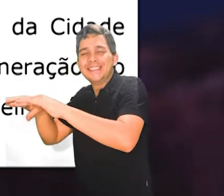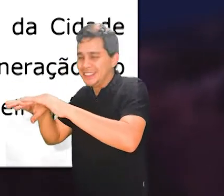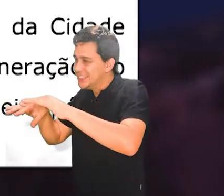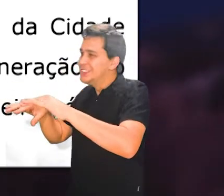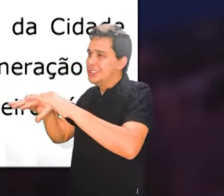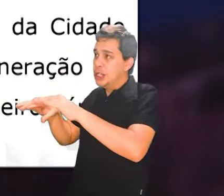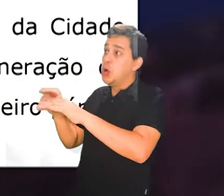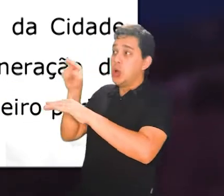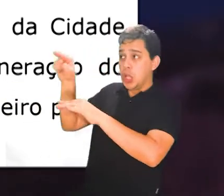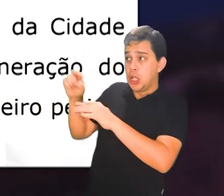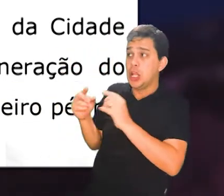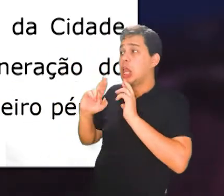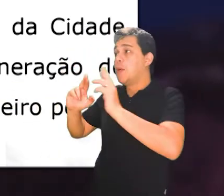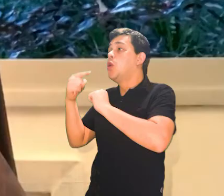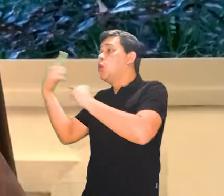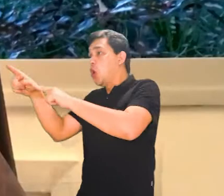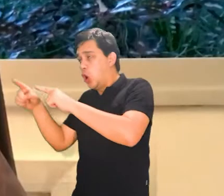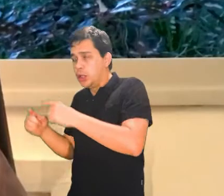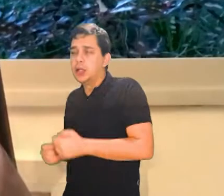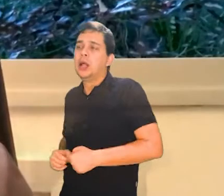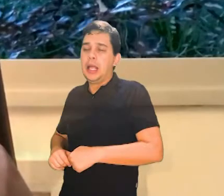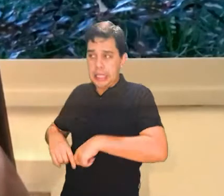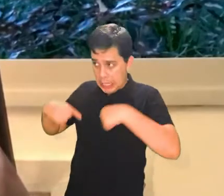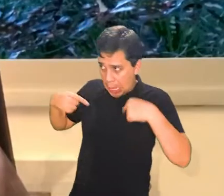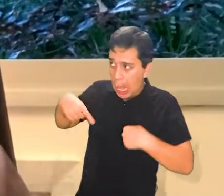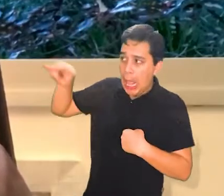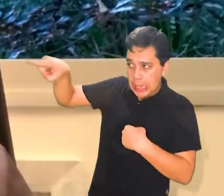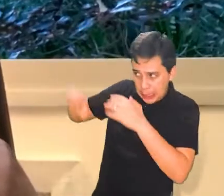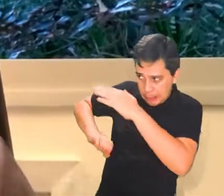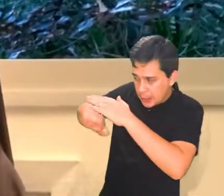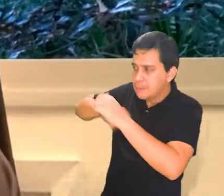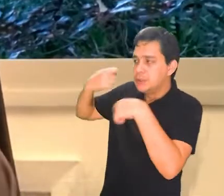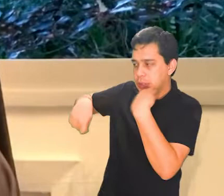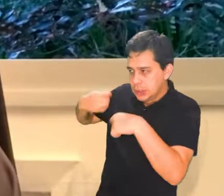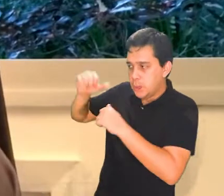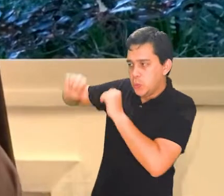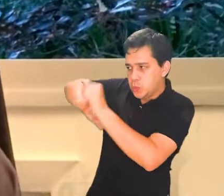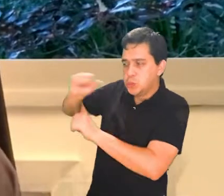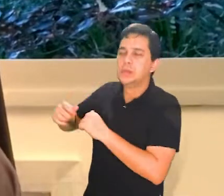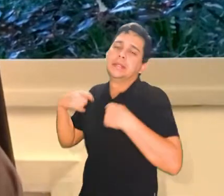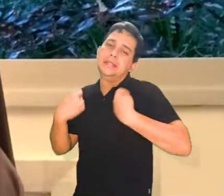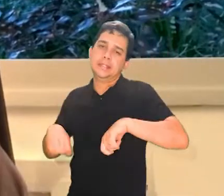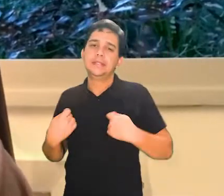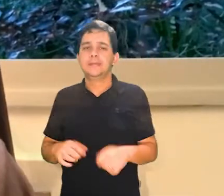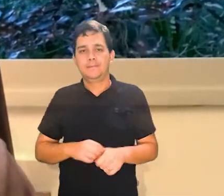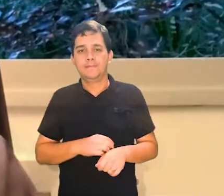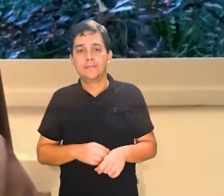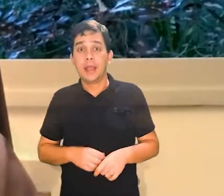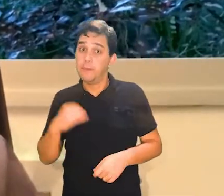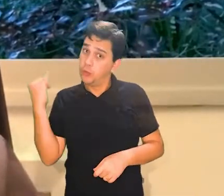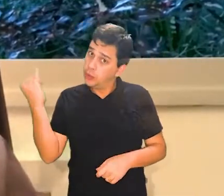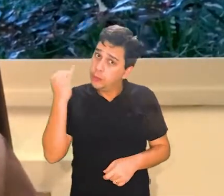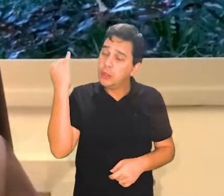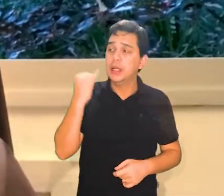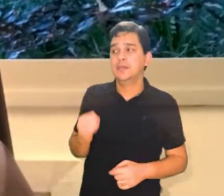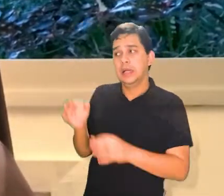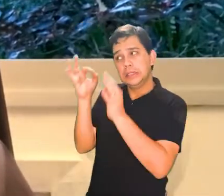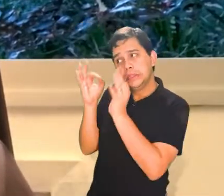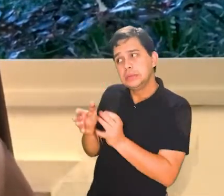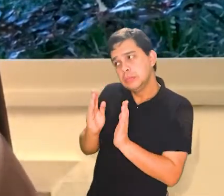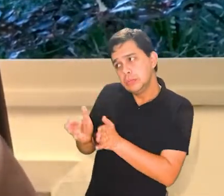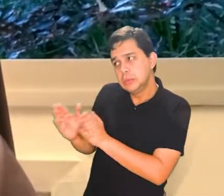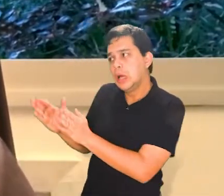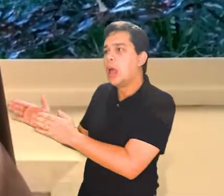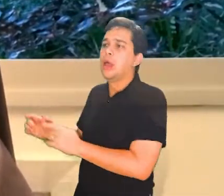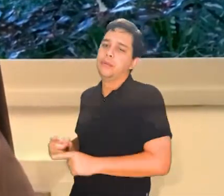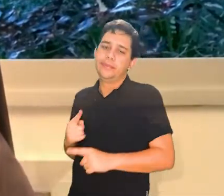e inoportuno que uma empresa que administra esse ponto turístico viesse a fazer